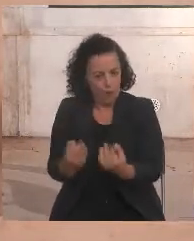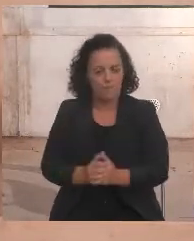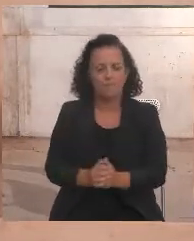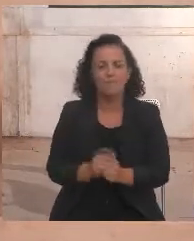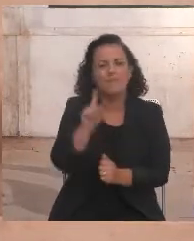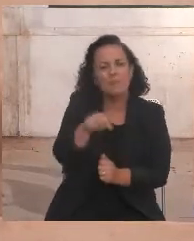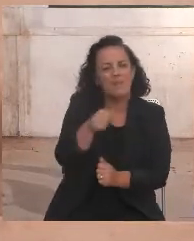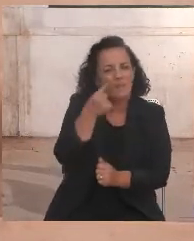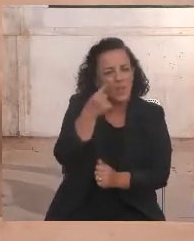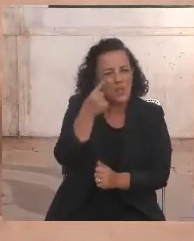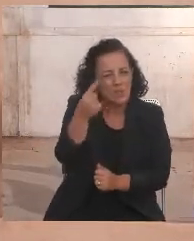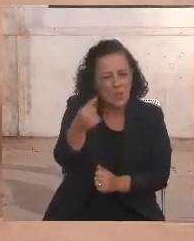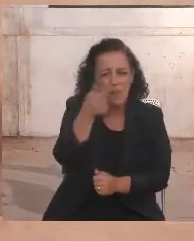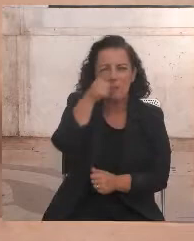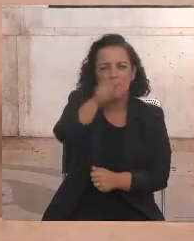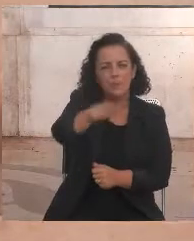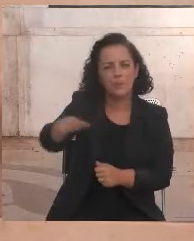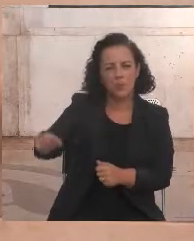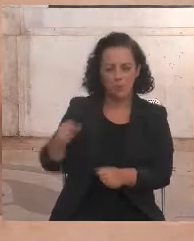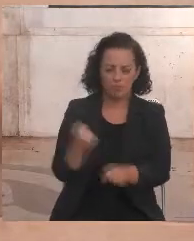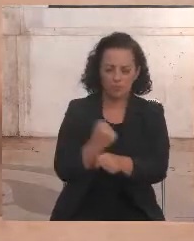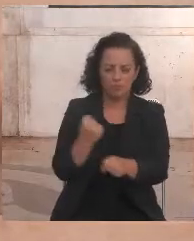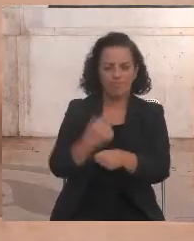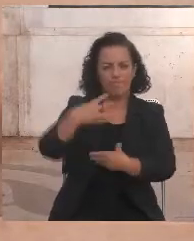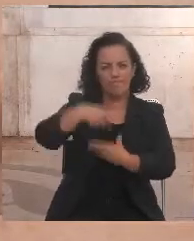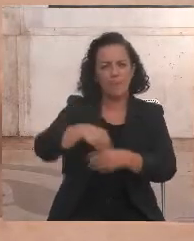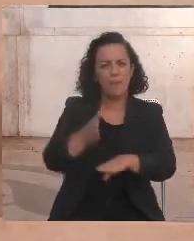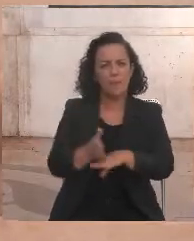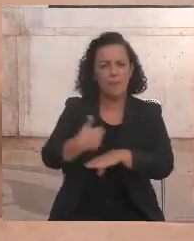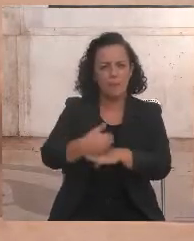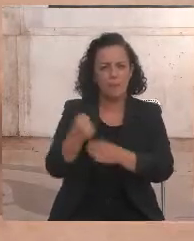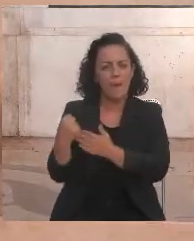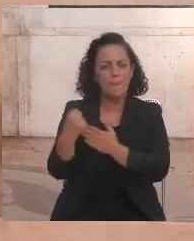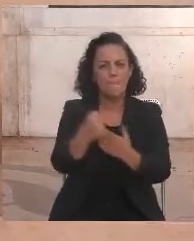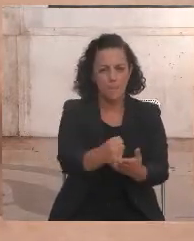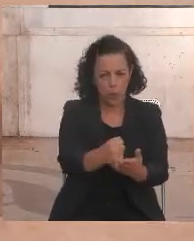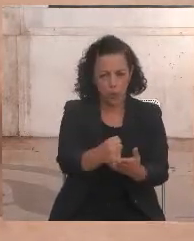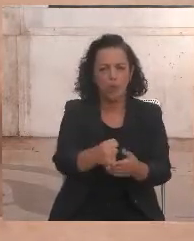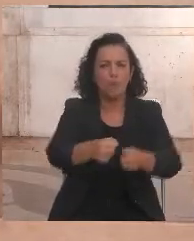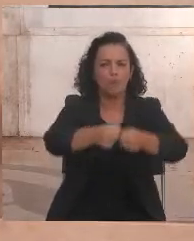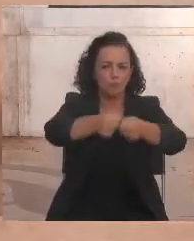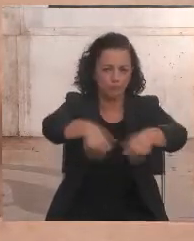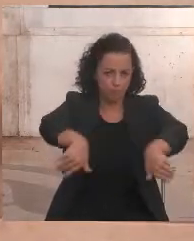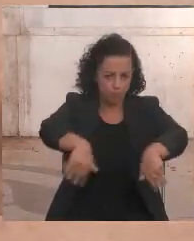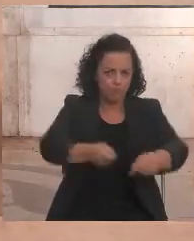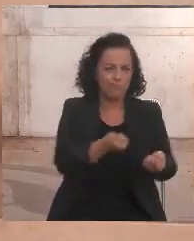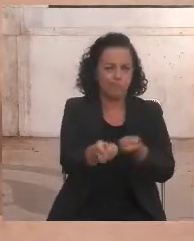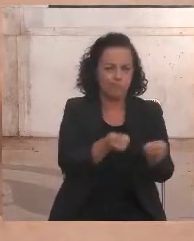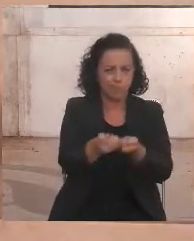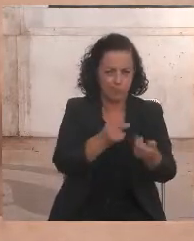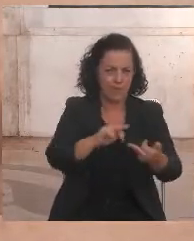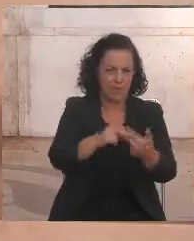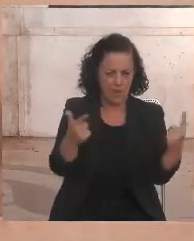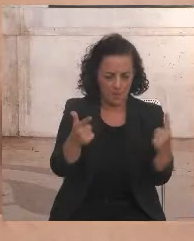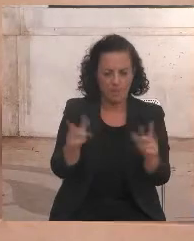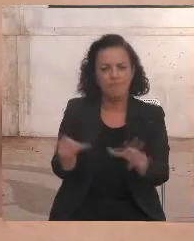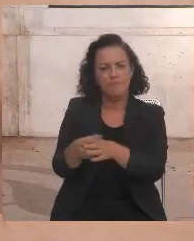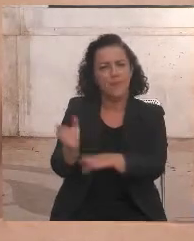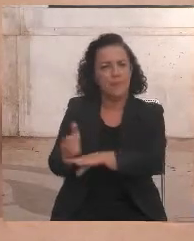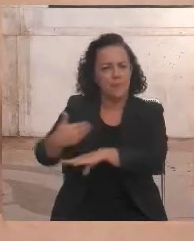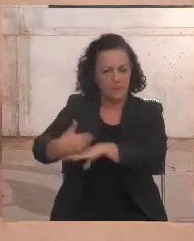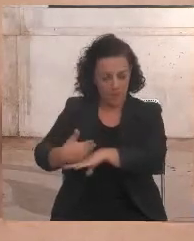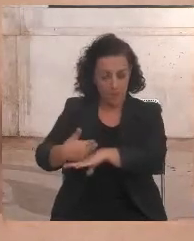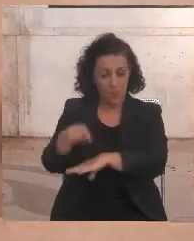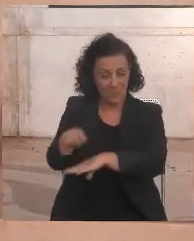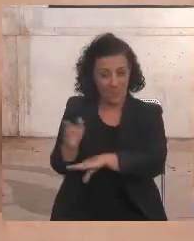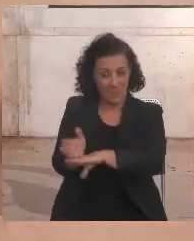saúde especialmente os trabalhadores que exercem funções no Departamento de Apoio aos Órgãos e Serviços do Município, da OSDM.